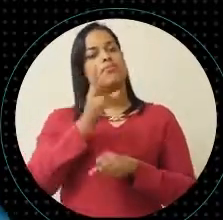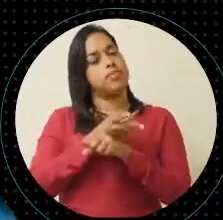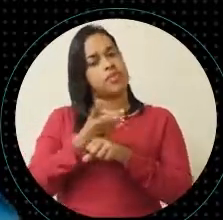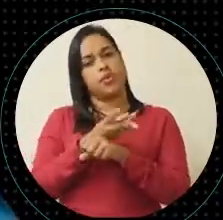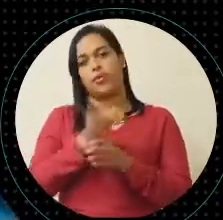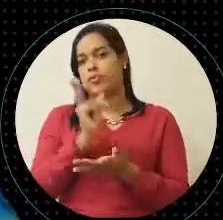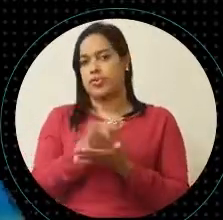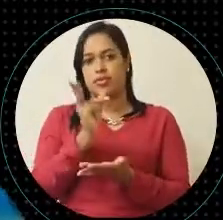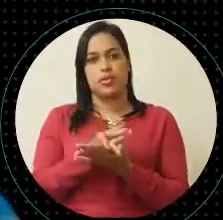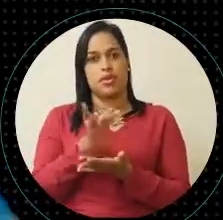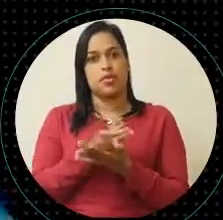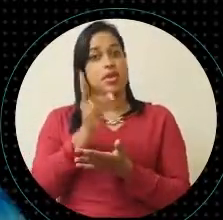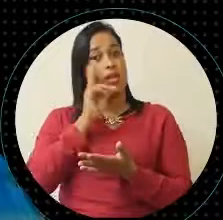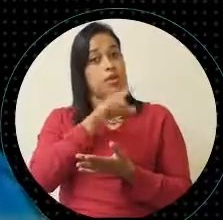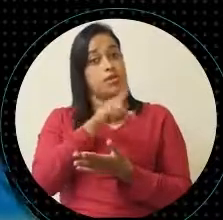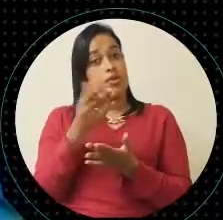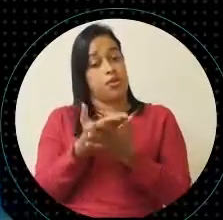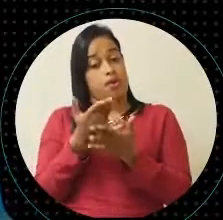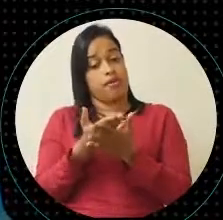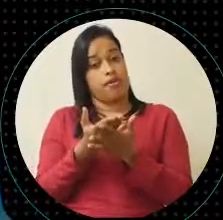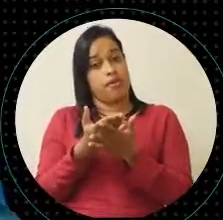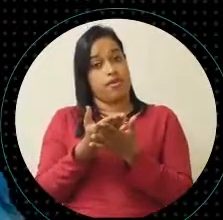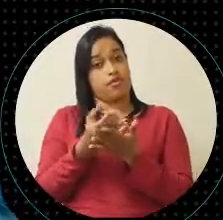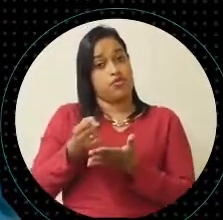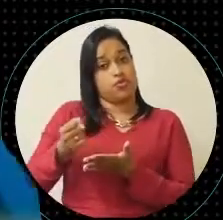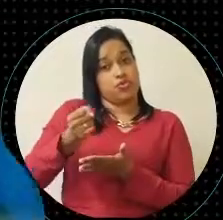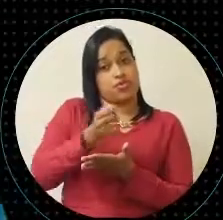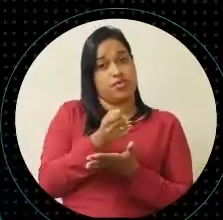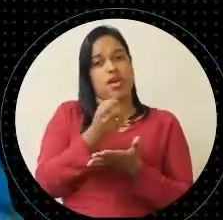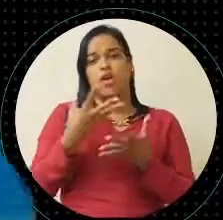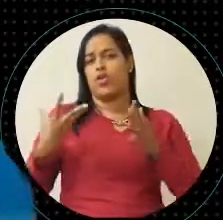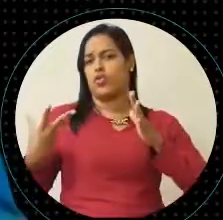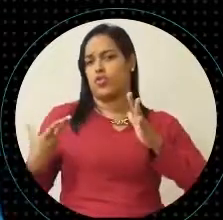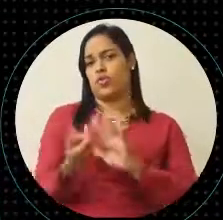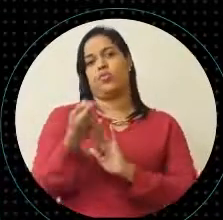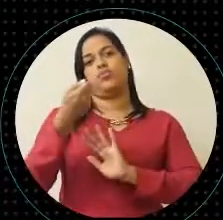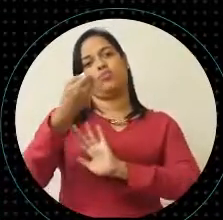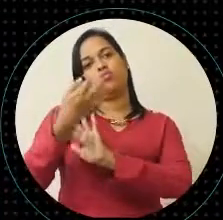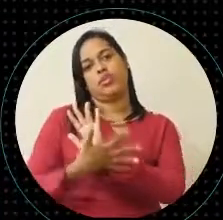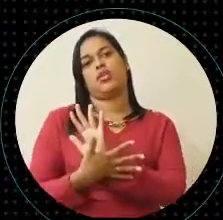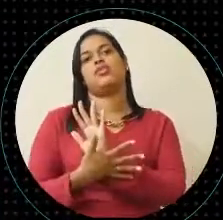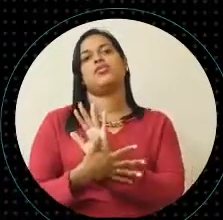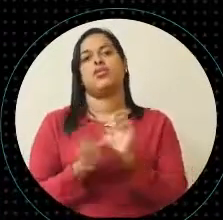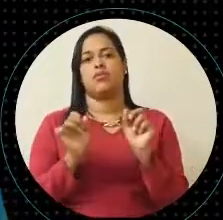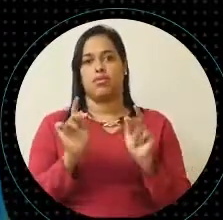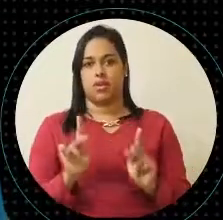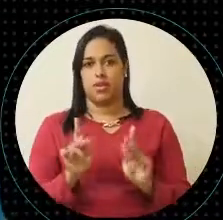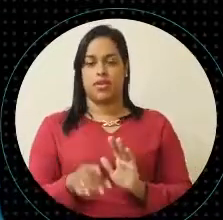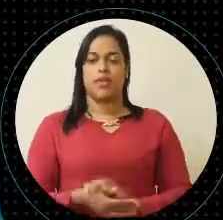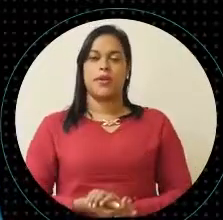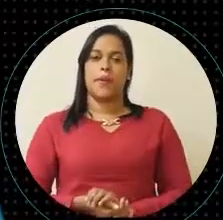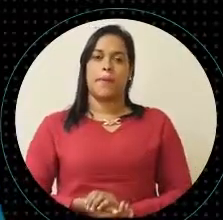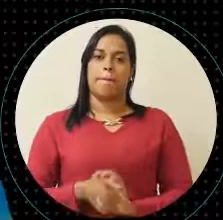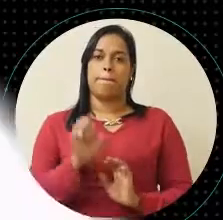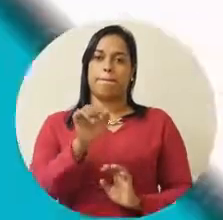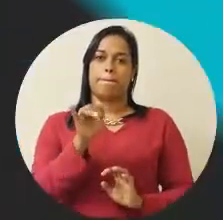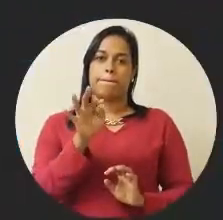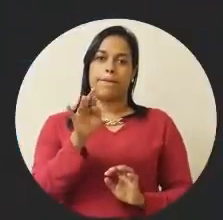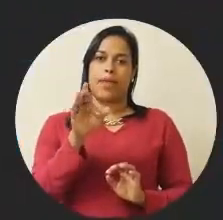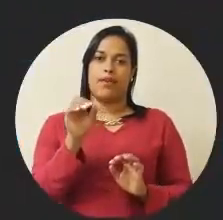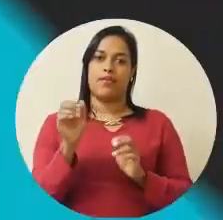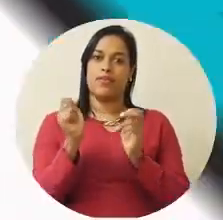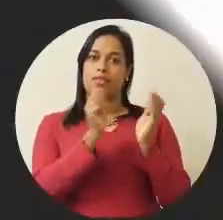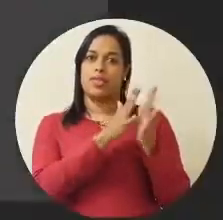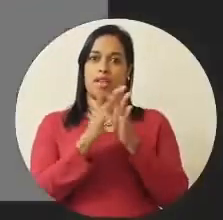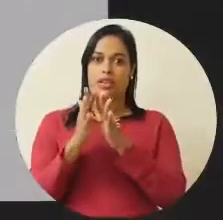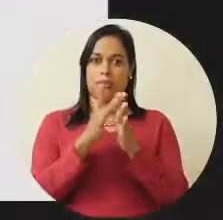procure. Lembre-se que o seu caderno de estudo é a base, então nele está toda a explicação lá bonitinha. Efeito de animação.